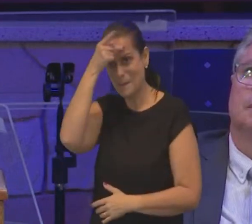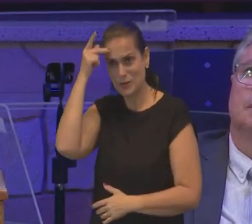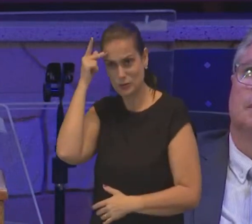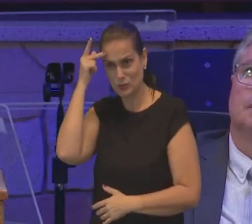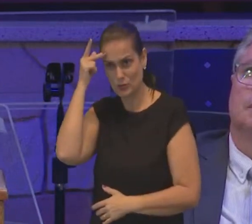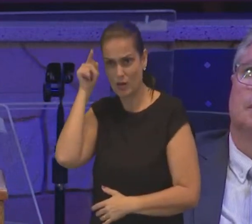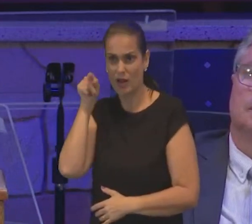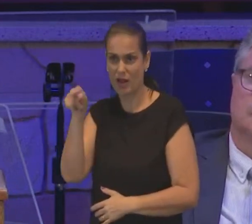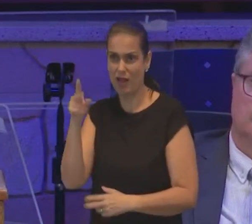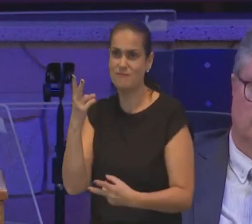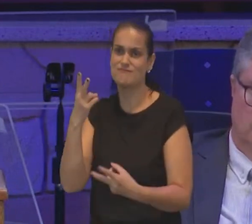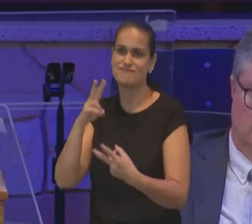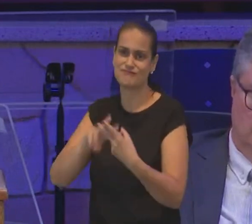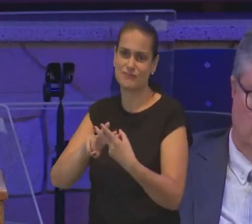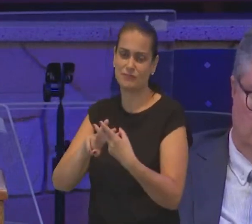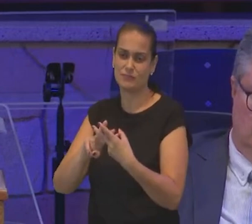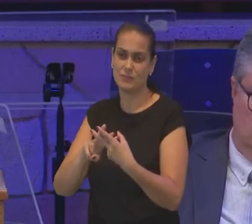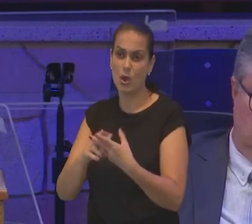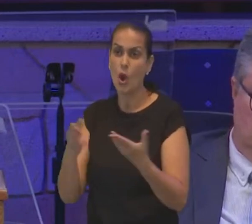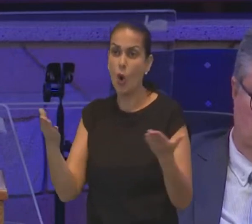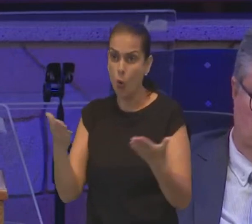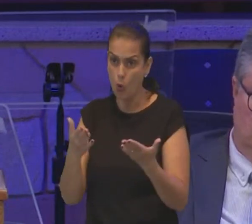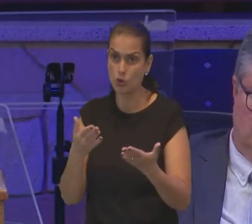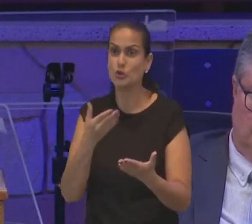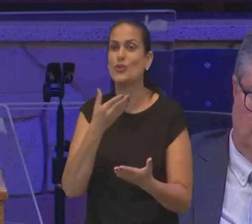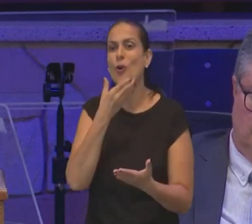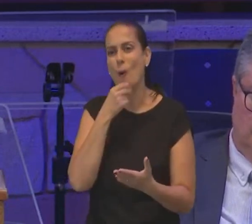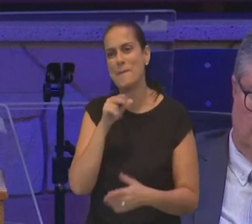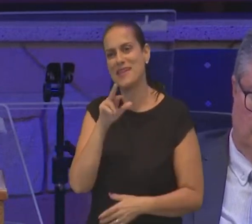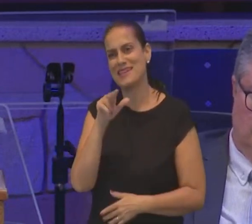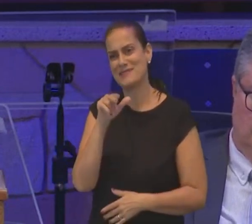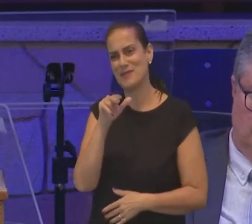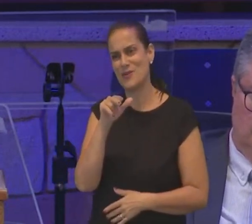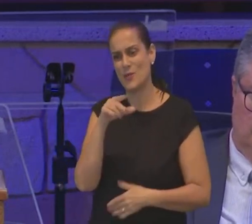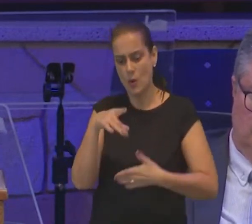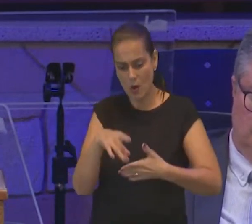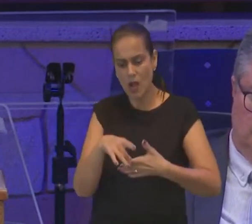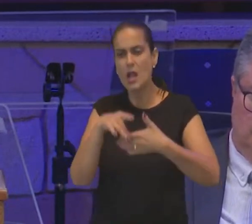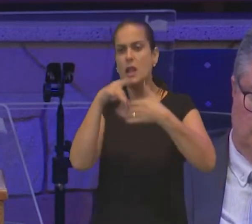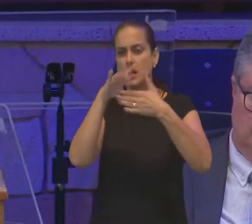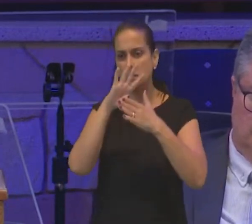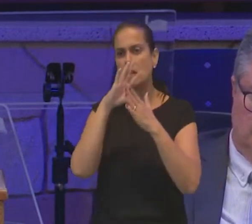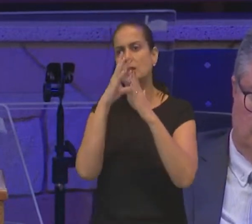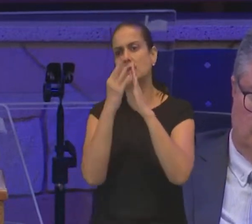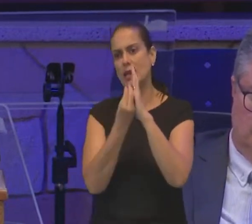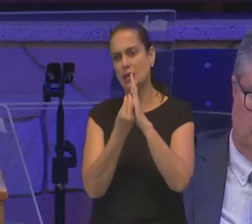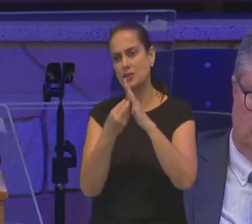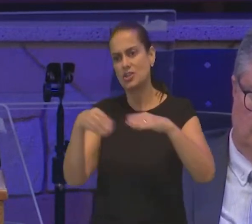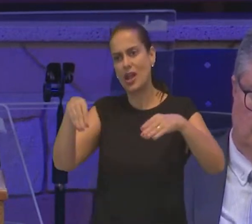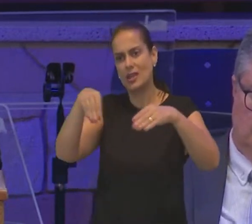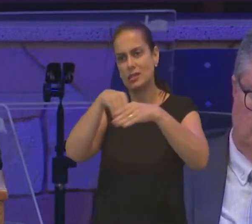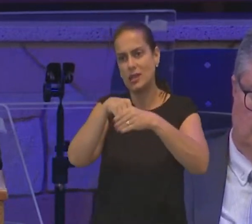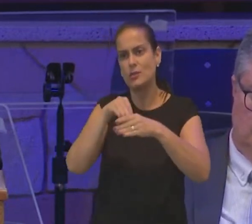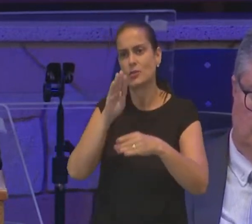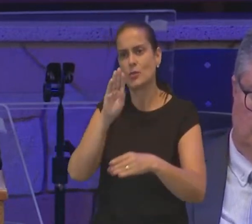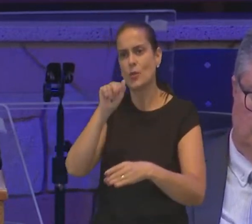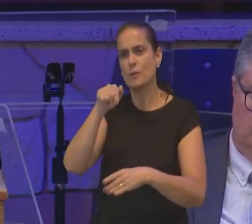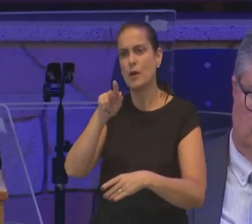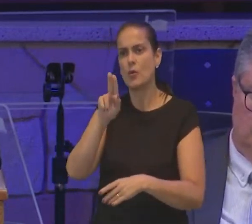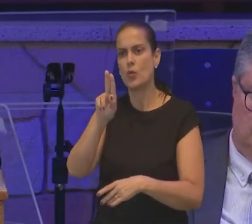Mauri Alves, nosso irmão em Cristo, hoje ele é líder da igreja dentro de Bangu 3.